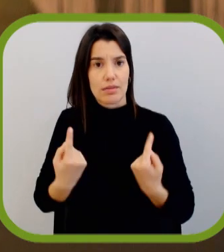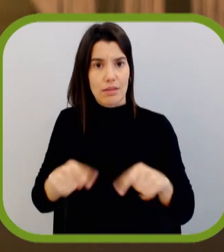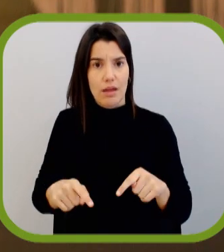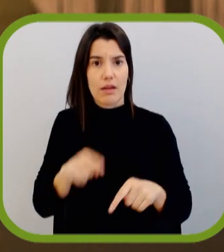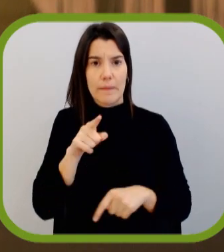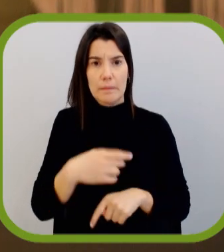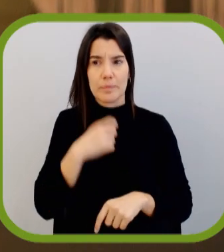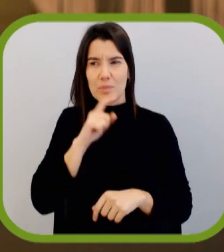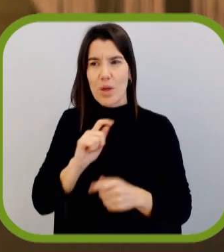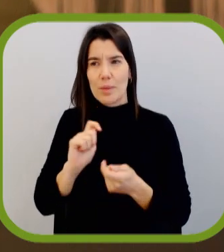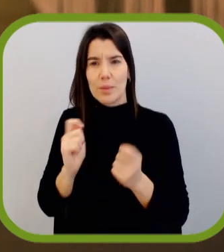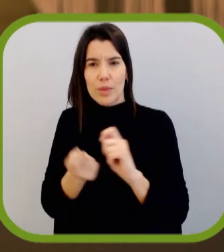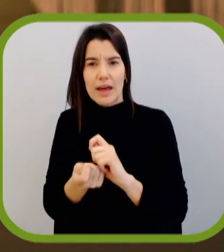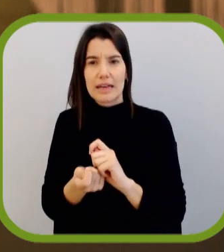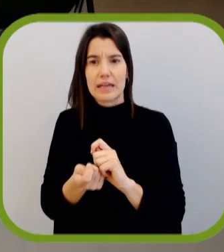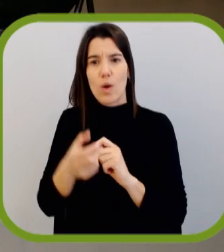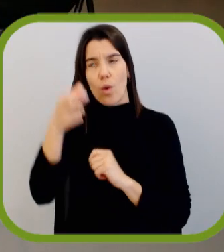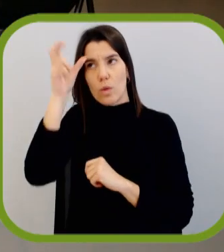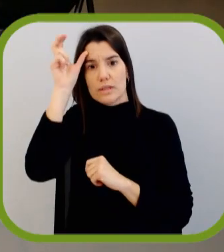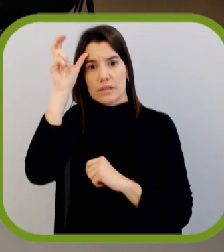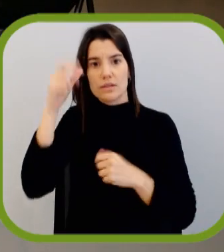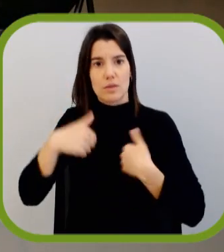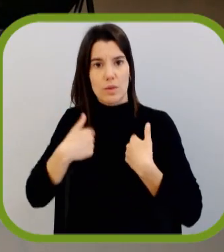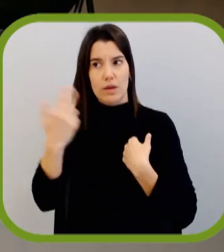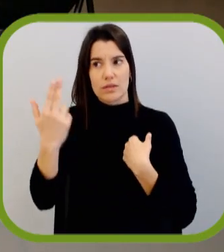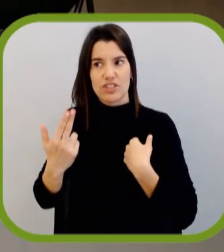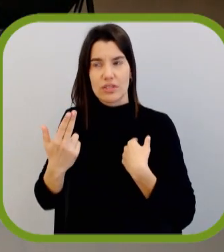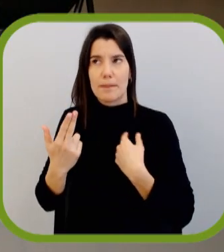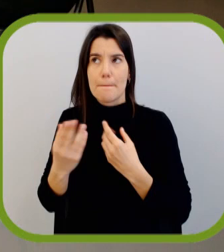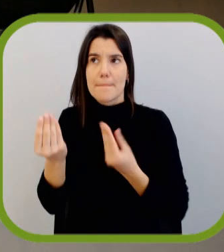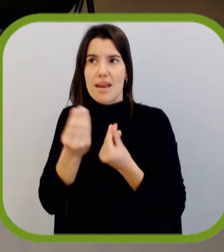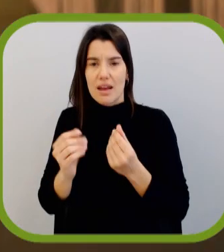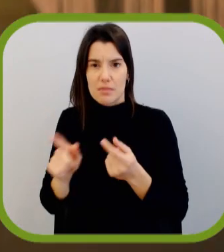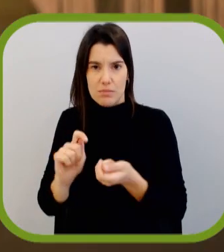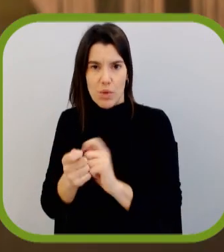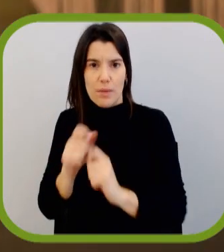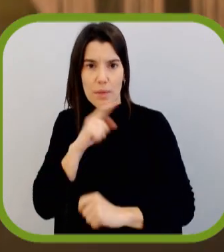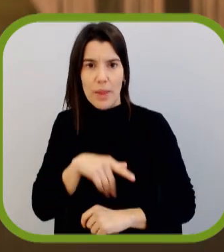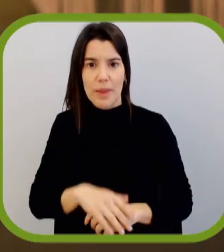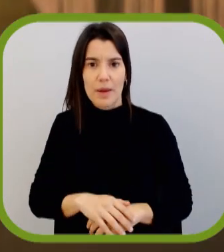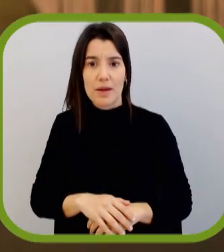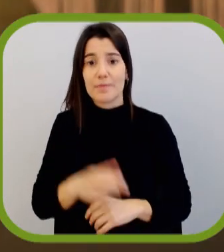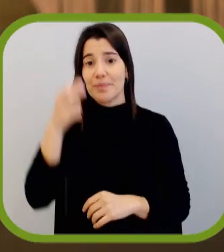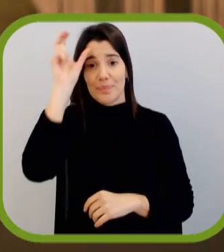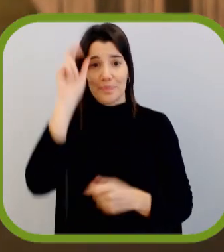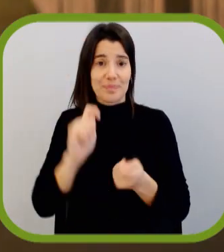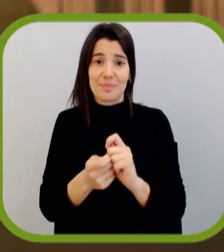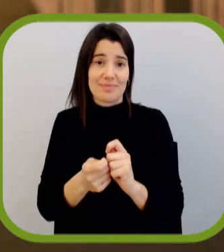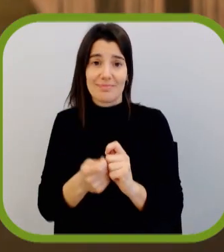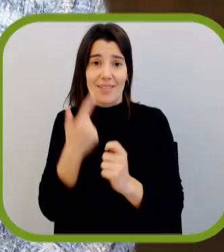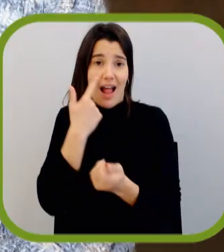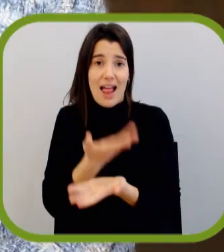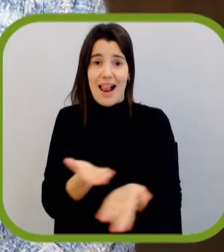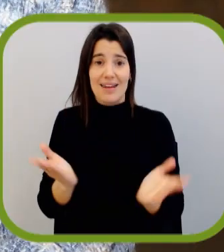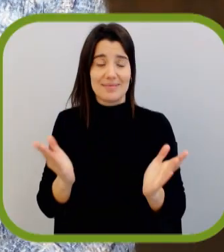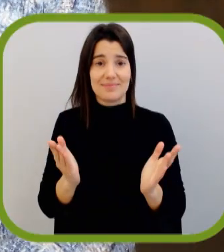que este é um aspecto que pode alterar a concepção do conceito do artista na arte? Bom, a alteração desse conceito está à